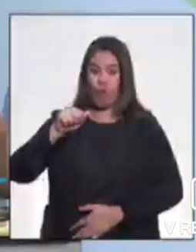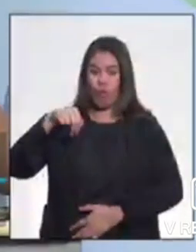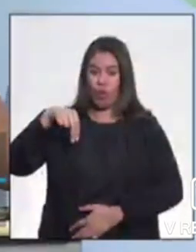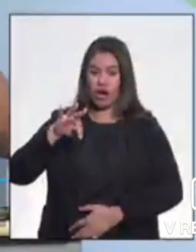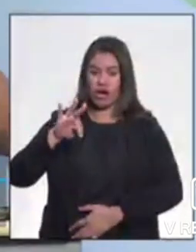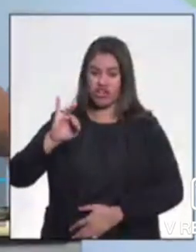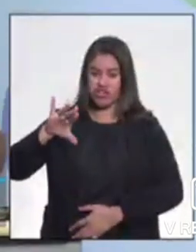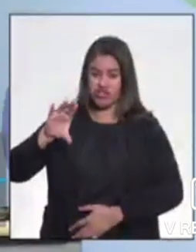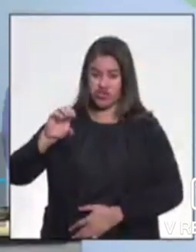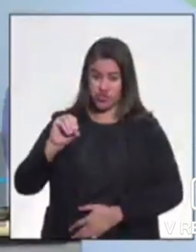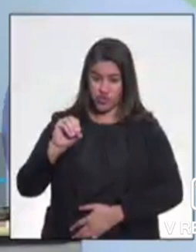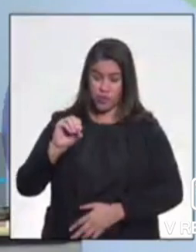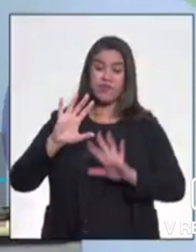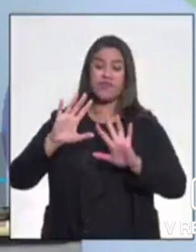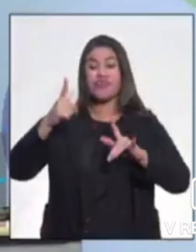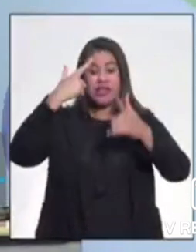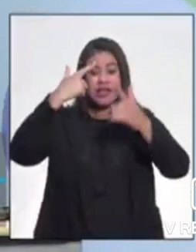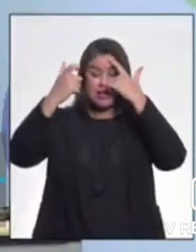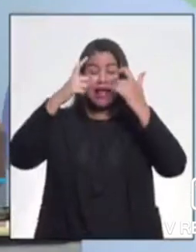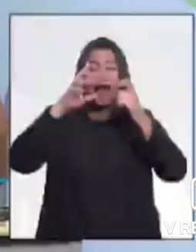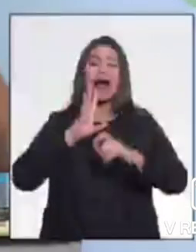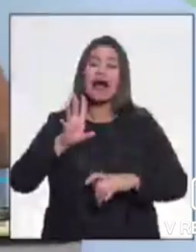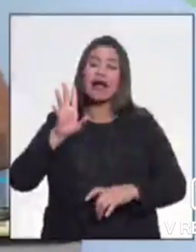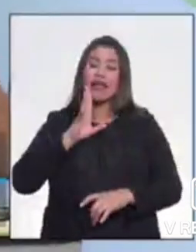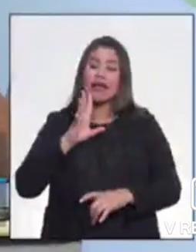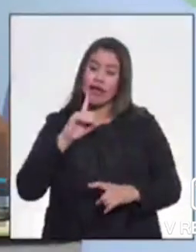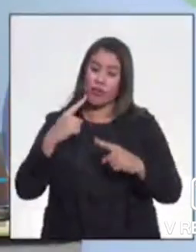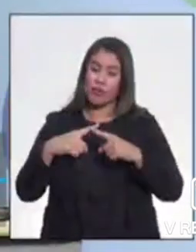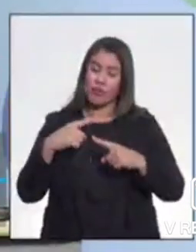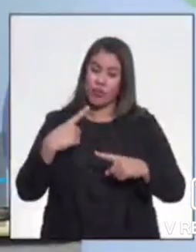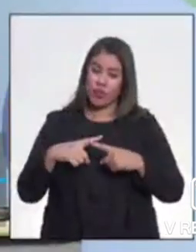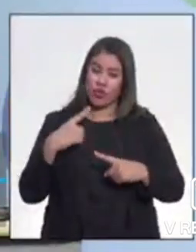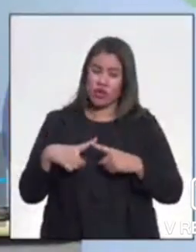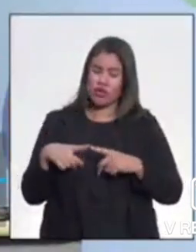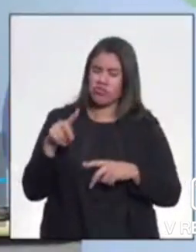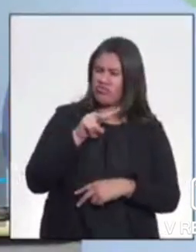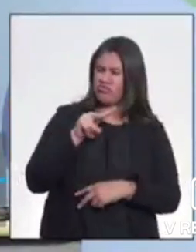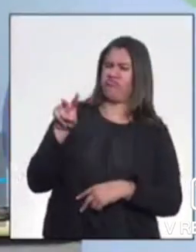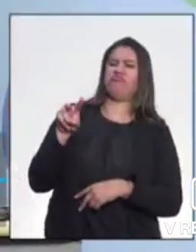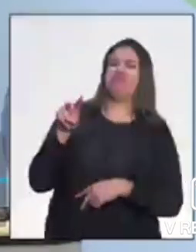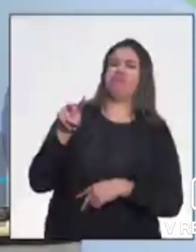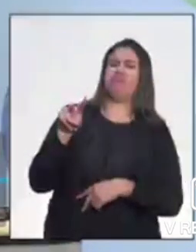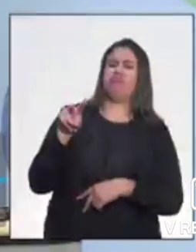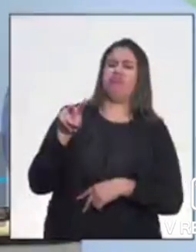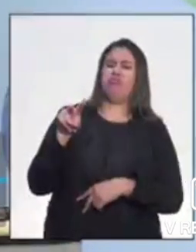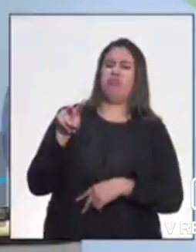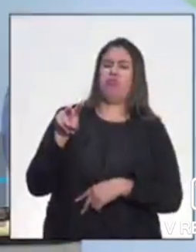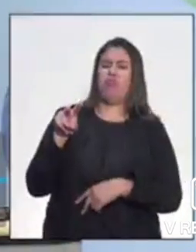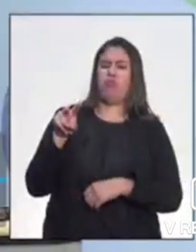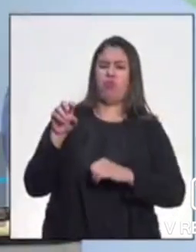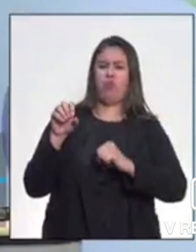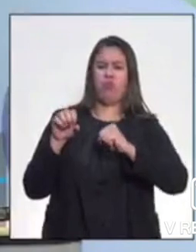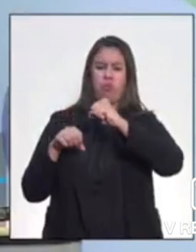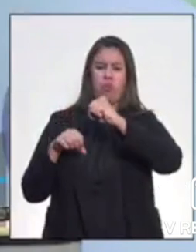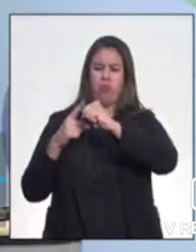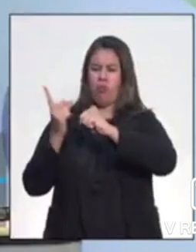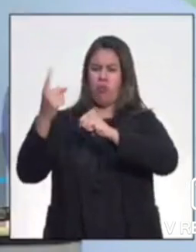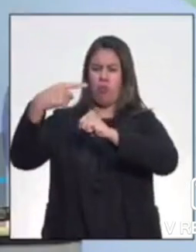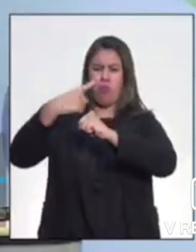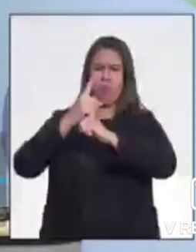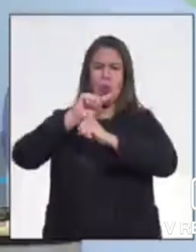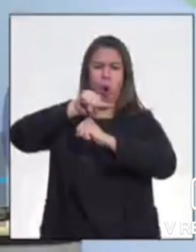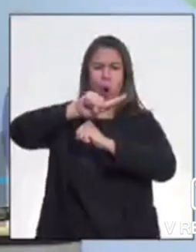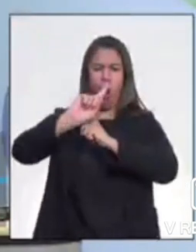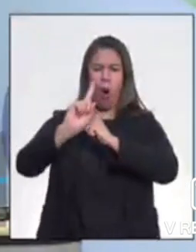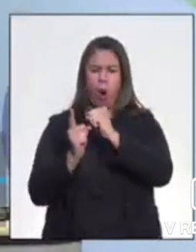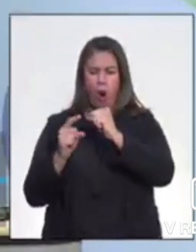a ideia é bem legal. Se você parar para olhar assim, por que tem órbita? De onde vem esse elétron com essa órbita? O que